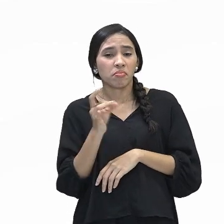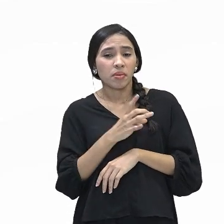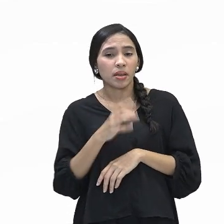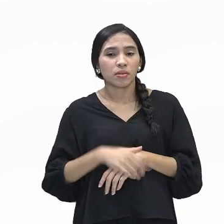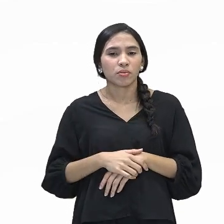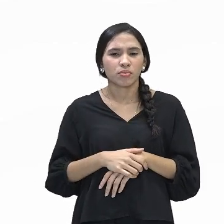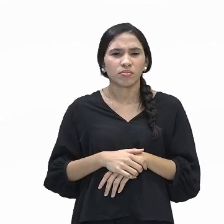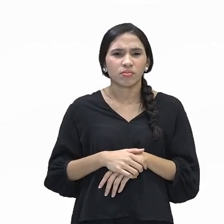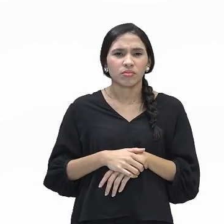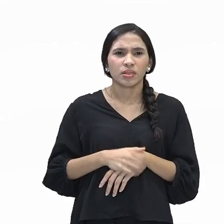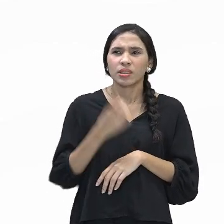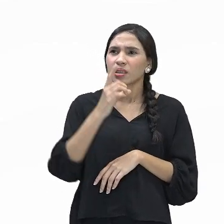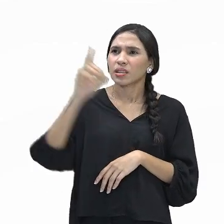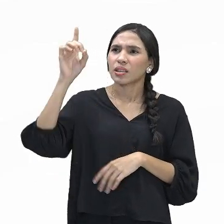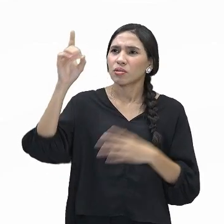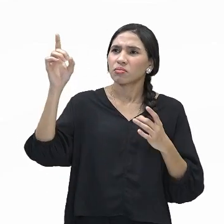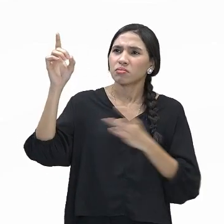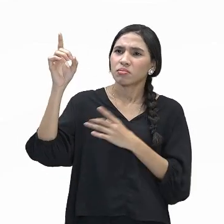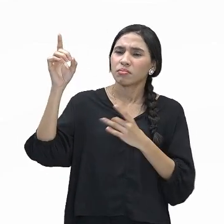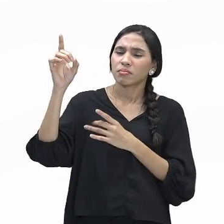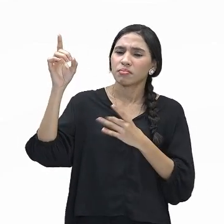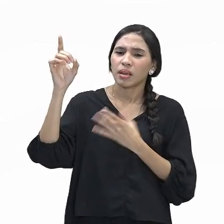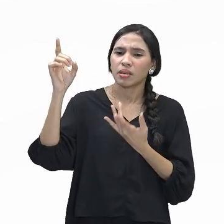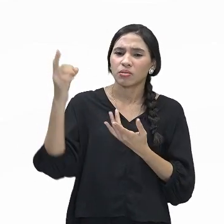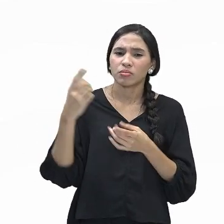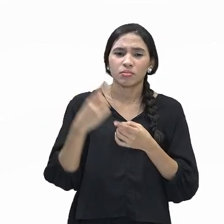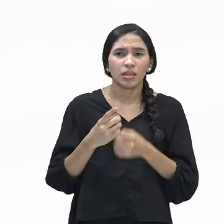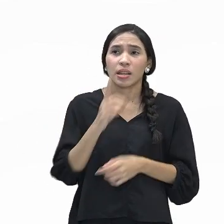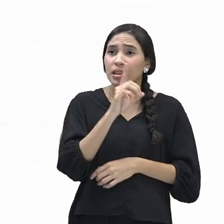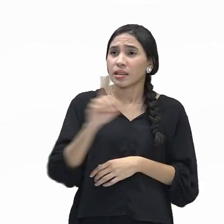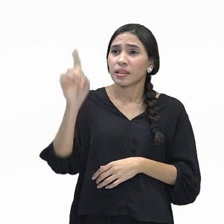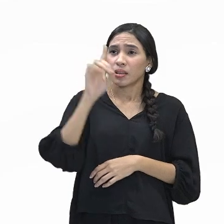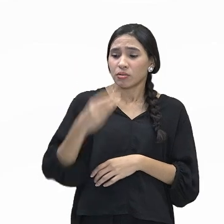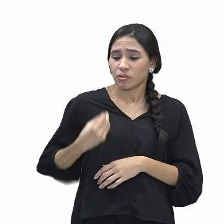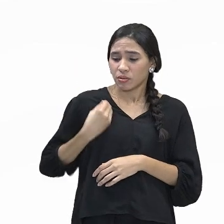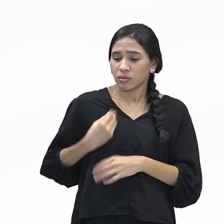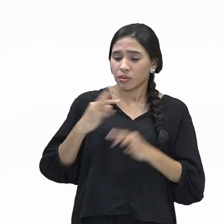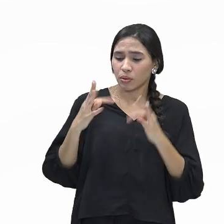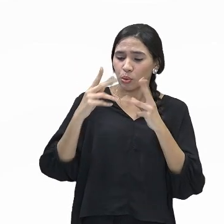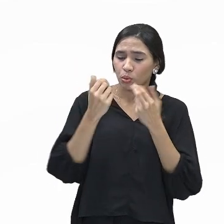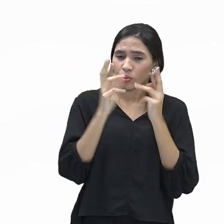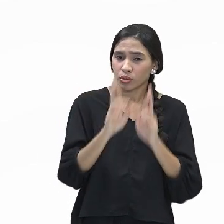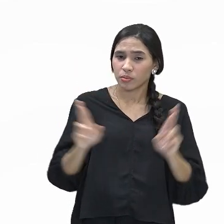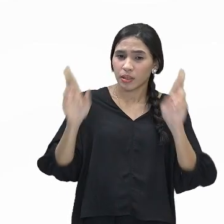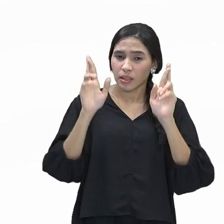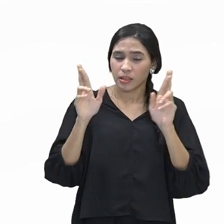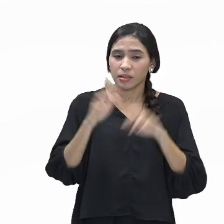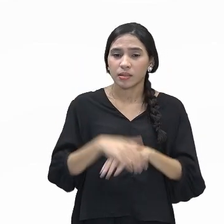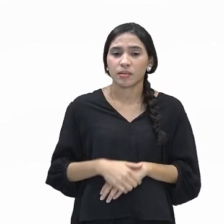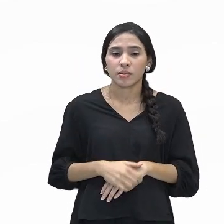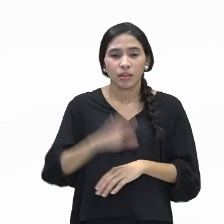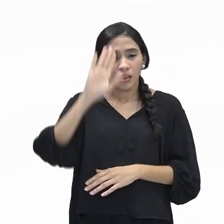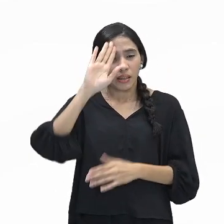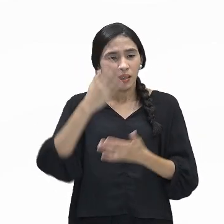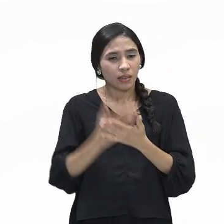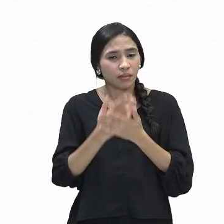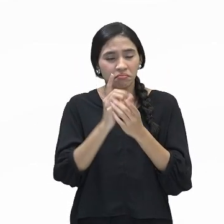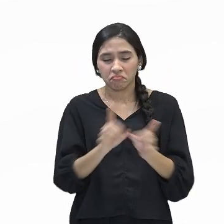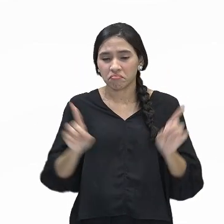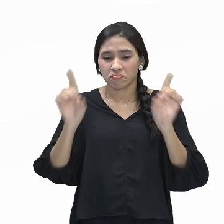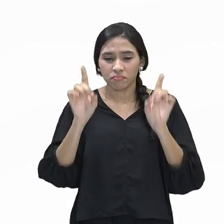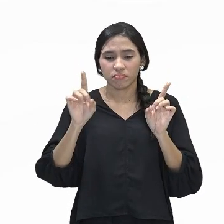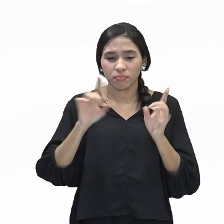Como não ter Deus? Com Deus existindo, tudo dá esperança. sempre o milagre é possível, o mundo se